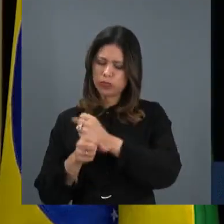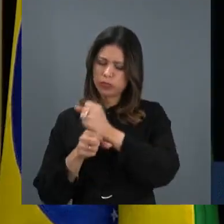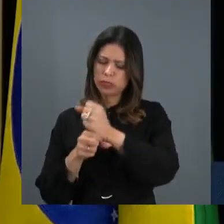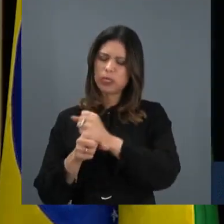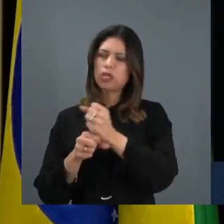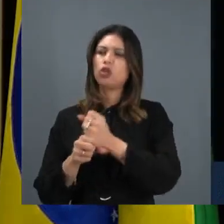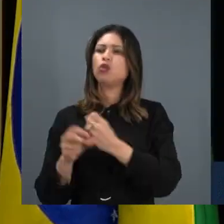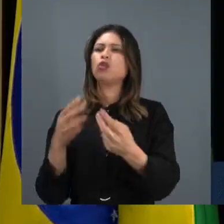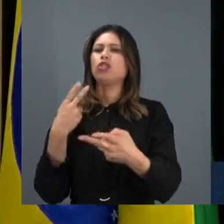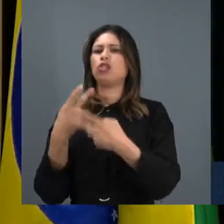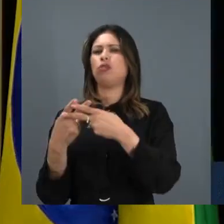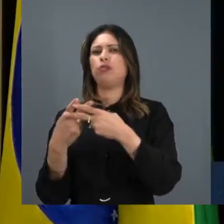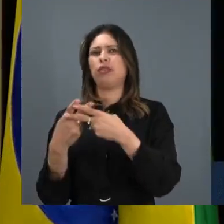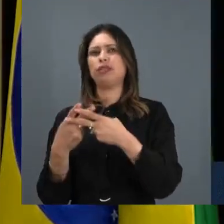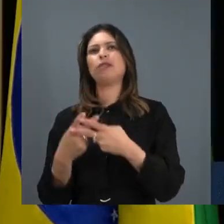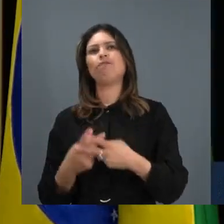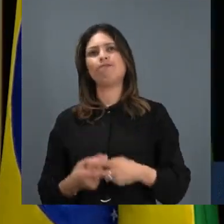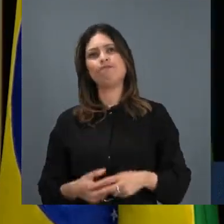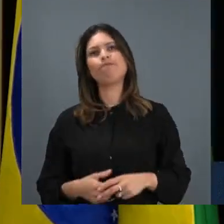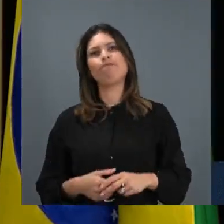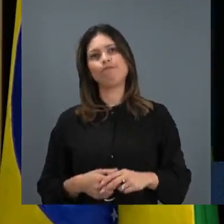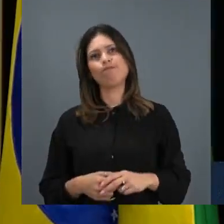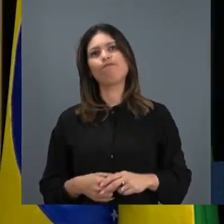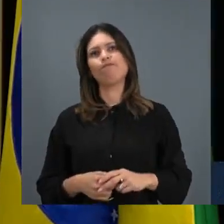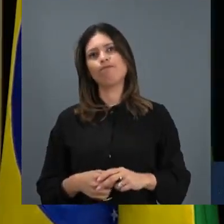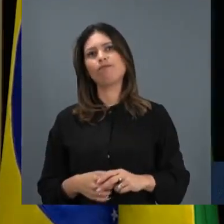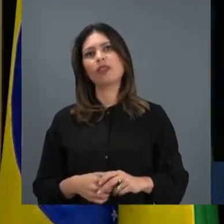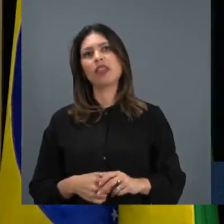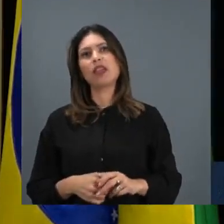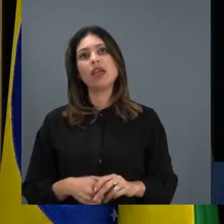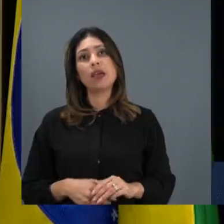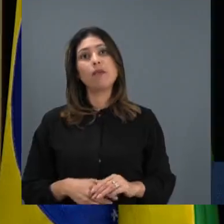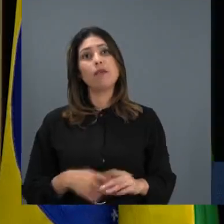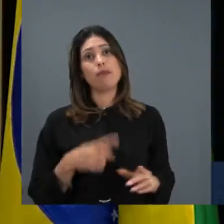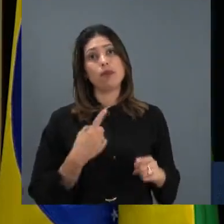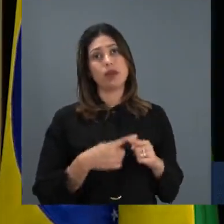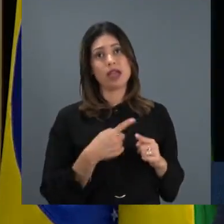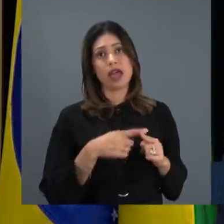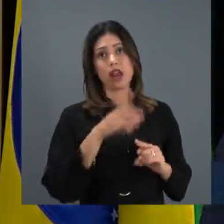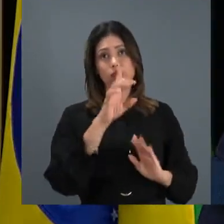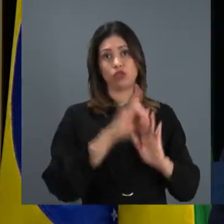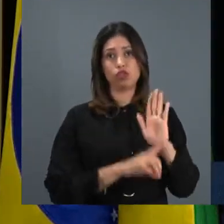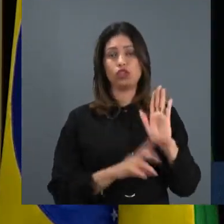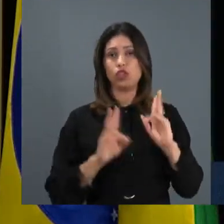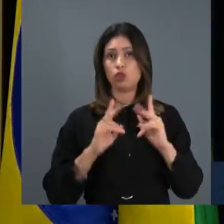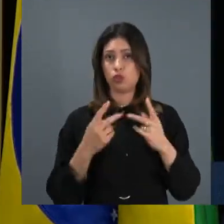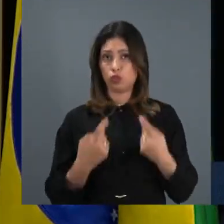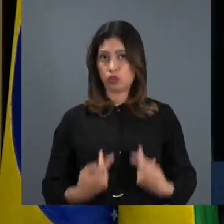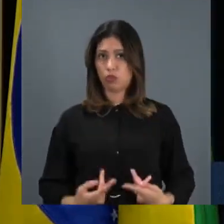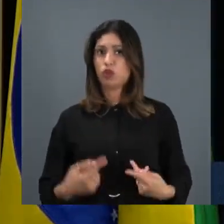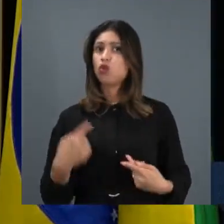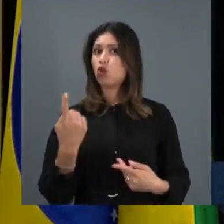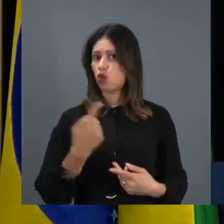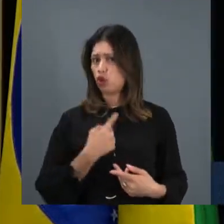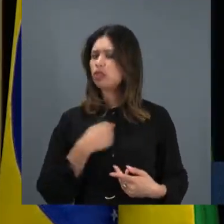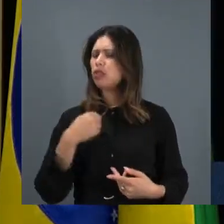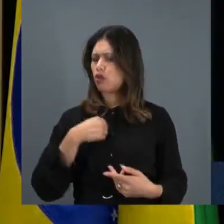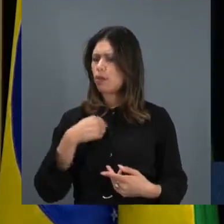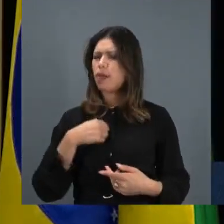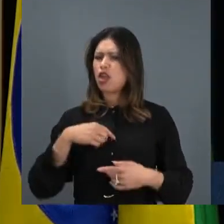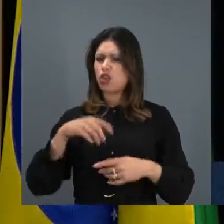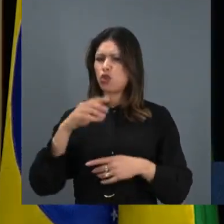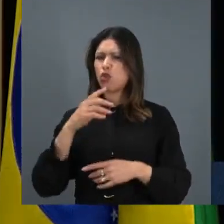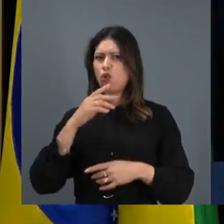vingança, do desrespeito à Constituição, aos direitos humanos. Nós estamos denunciando lá fora do Brasil também.